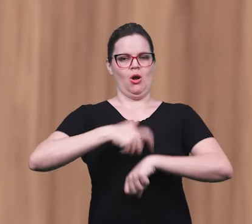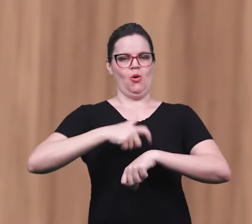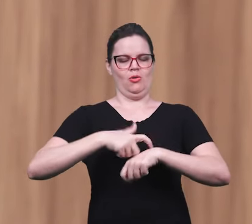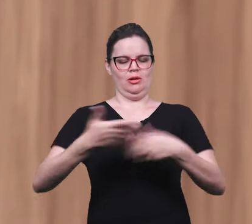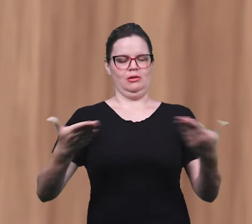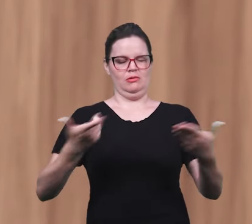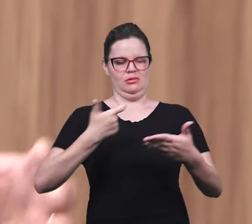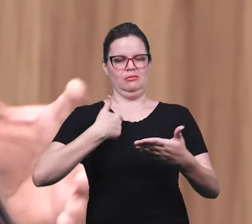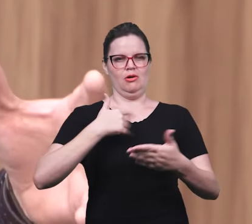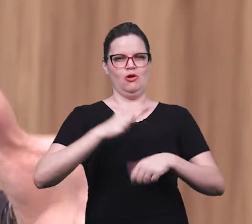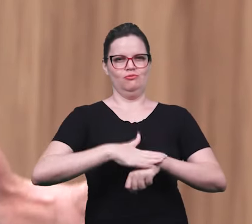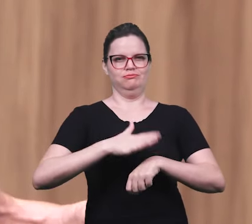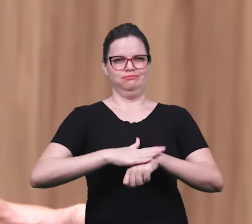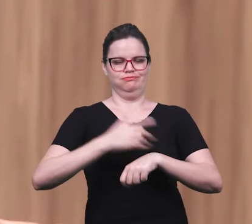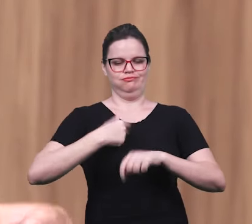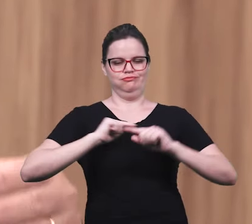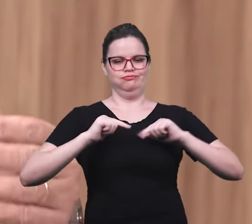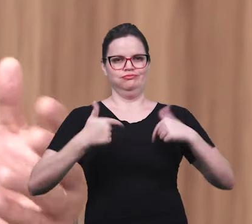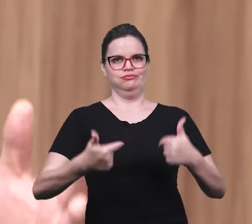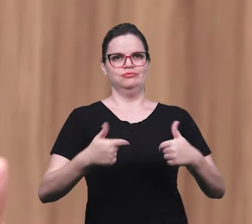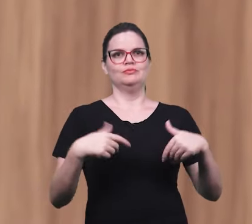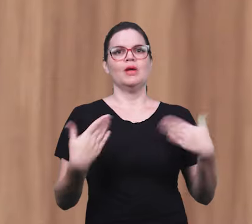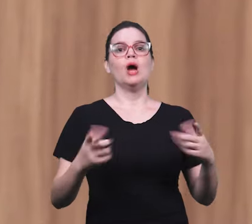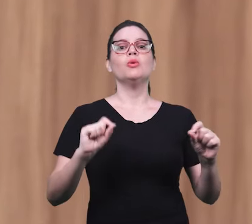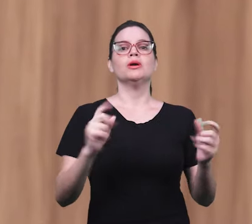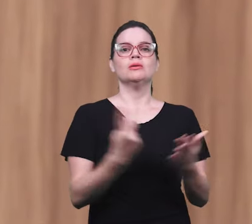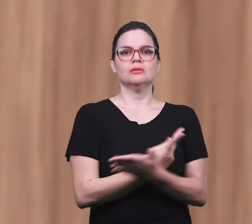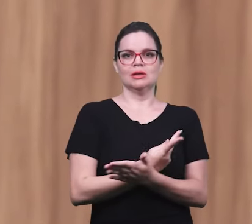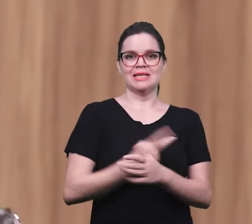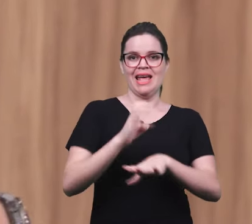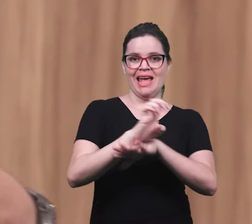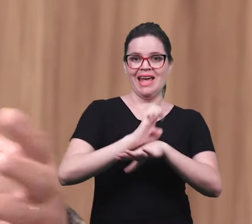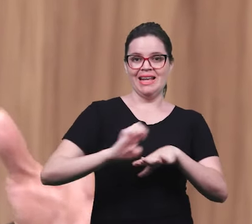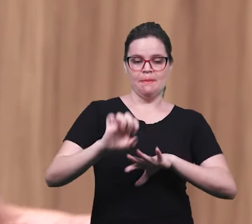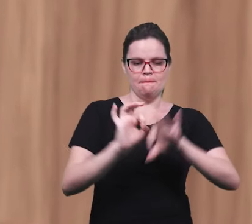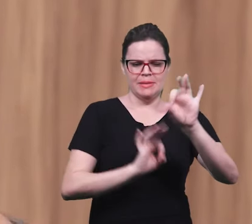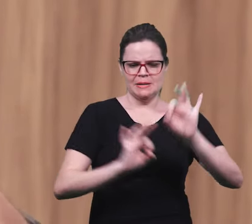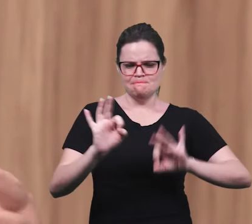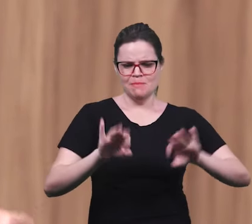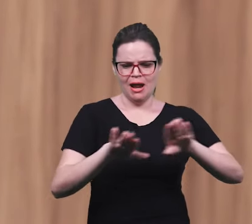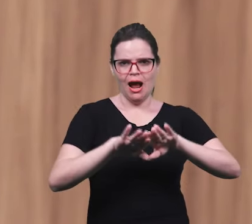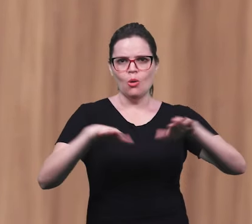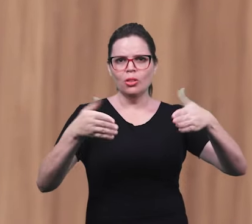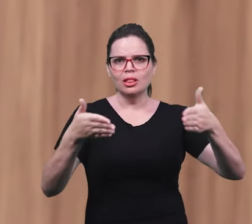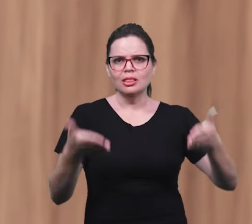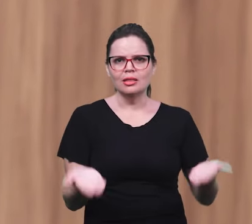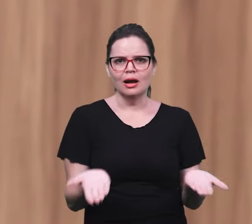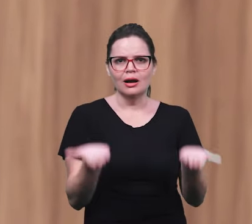interesse dele. Então que Elias coloca, restaura o altar, porque foi uma situação bem